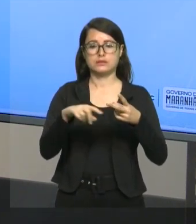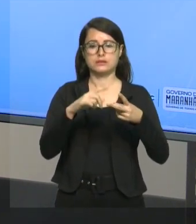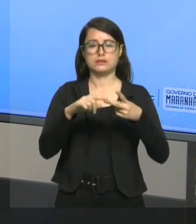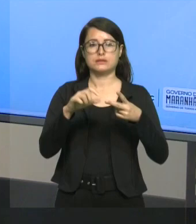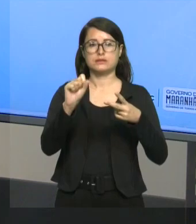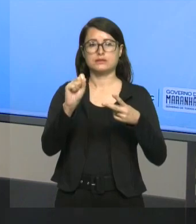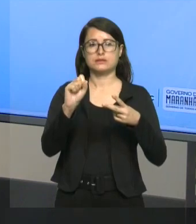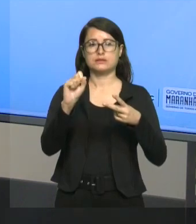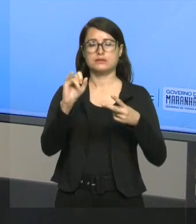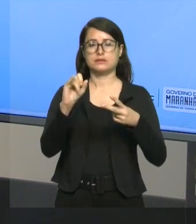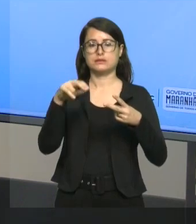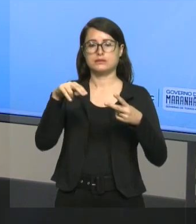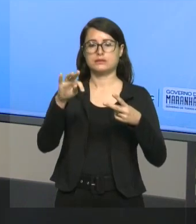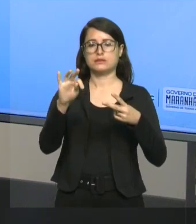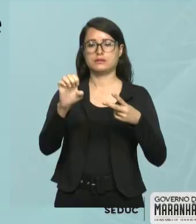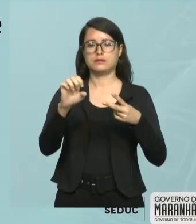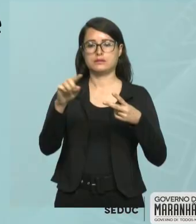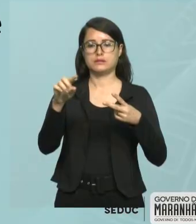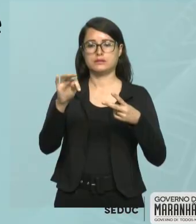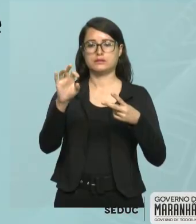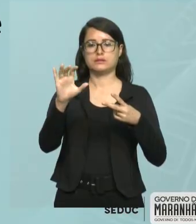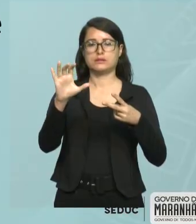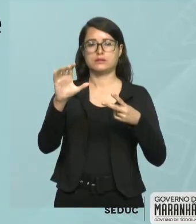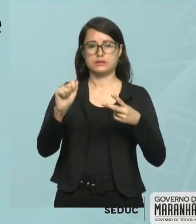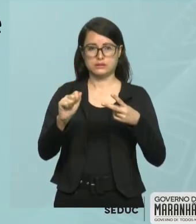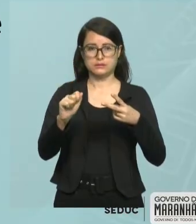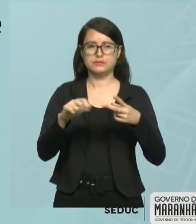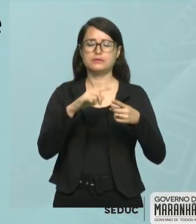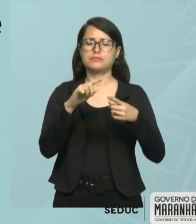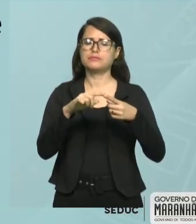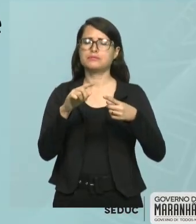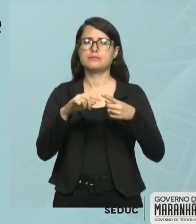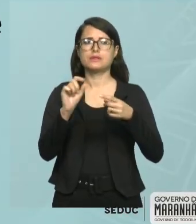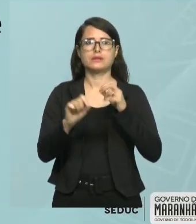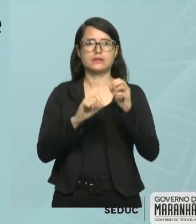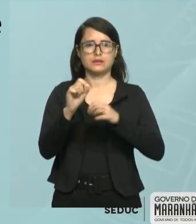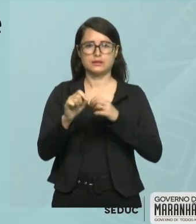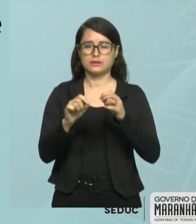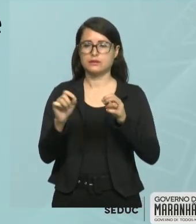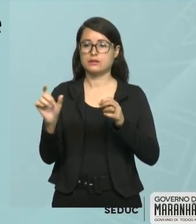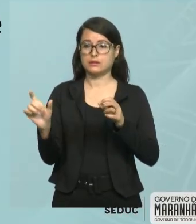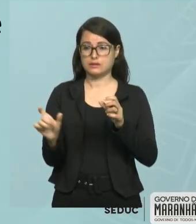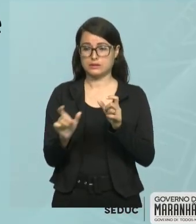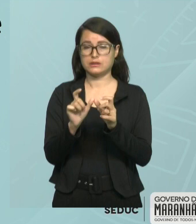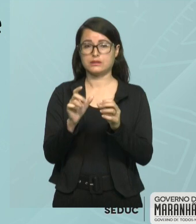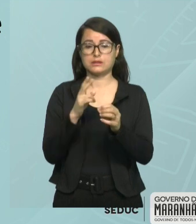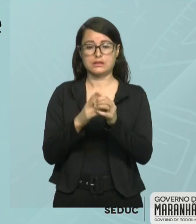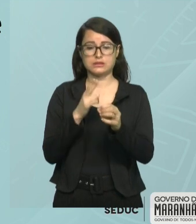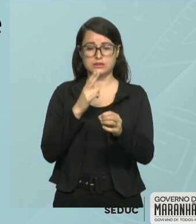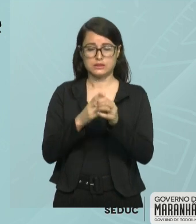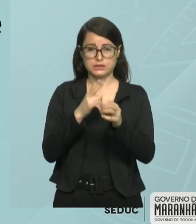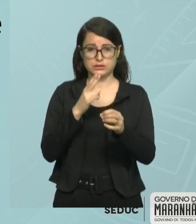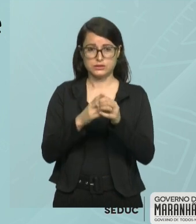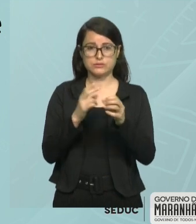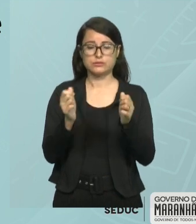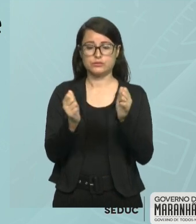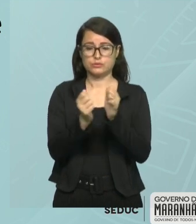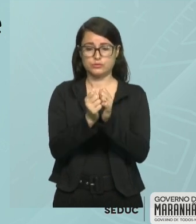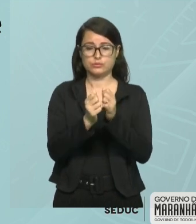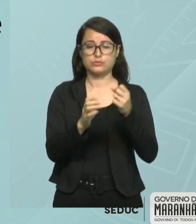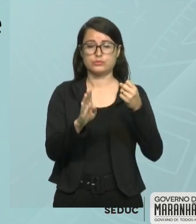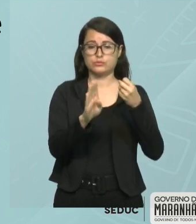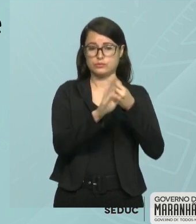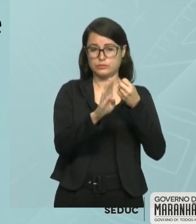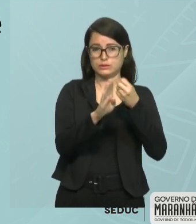sintética. A analítica é quando você acrescenta um adjetivo ao substantivo. Por